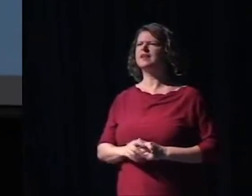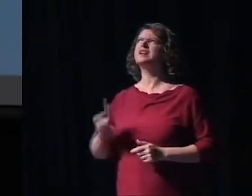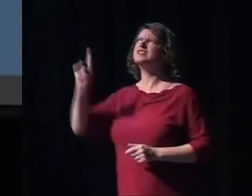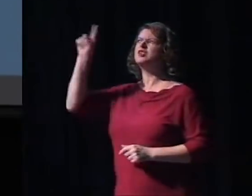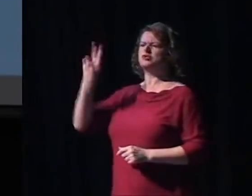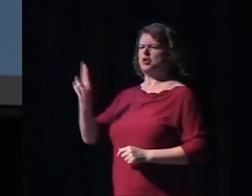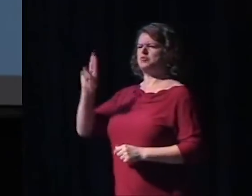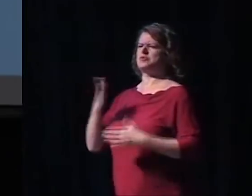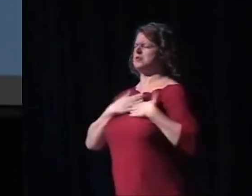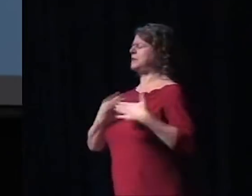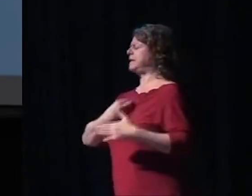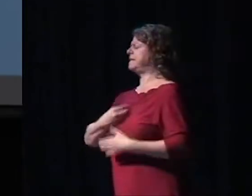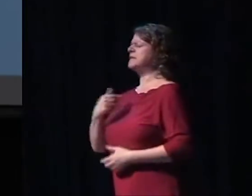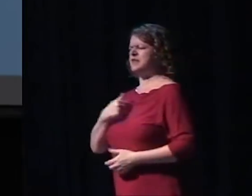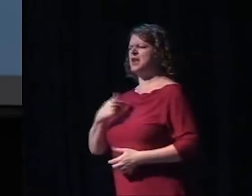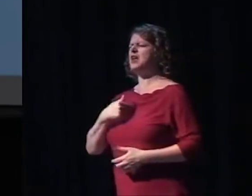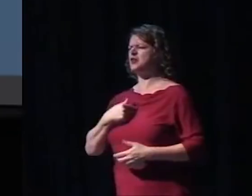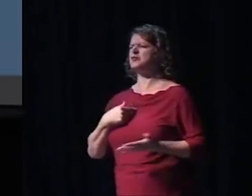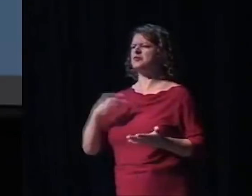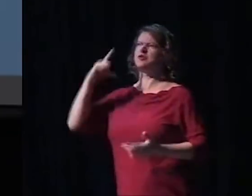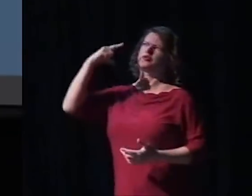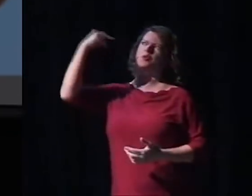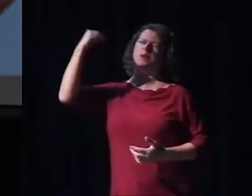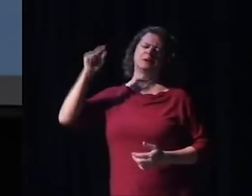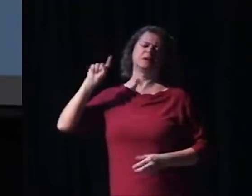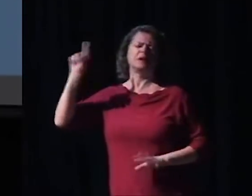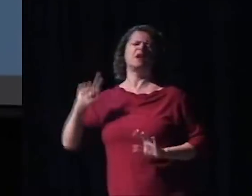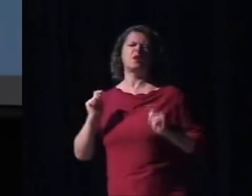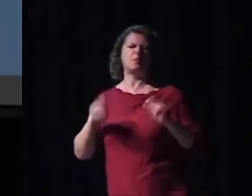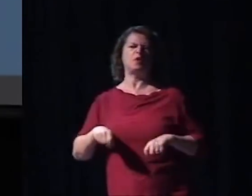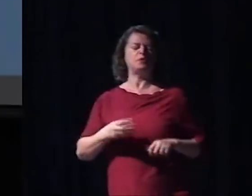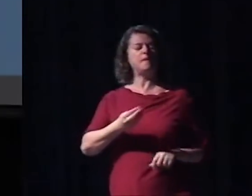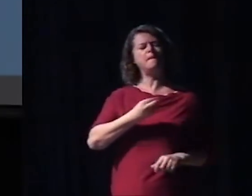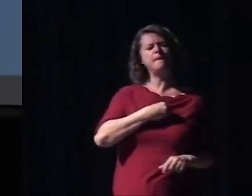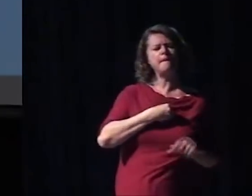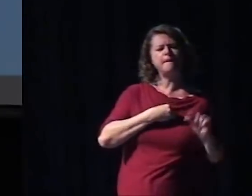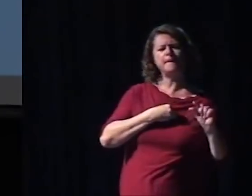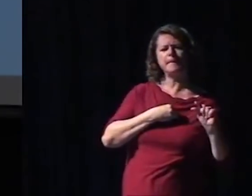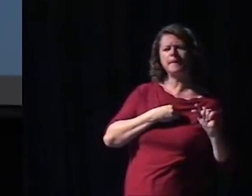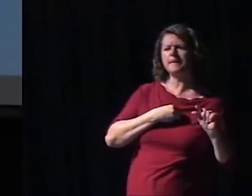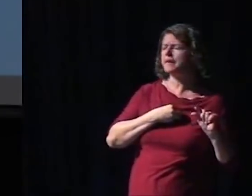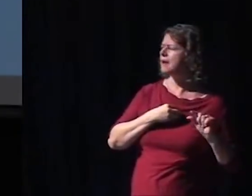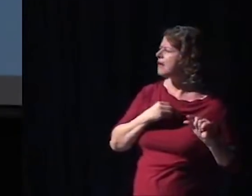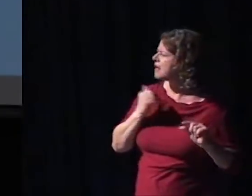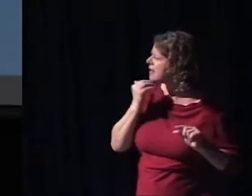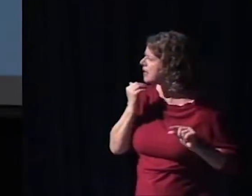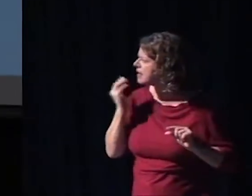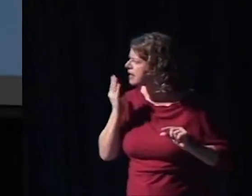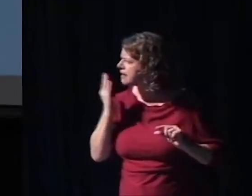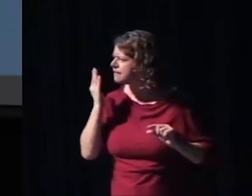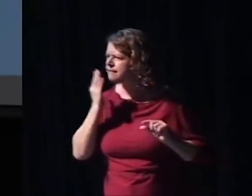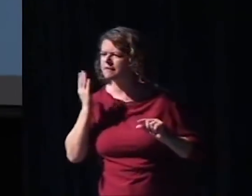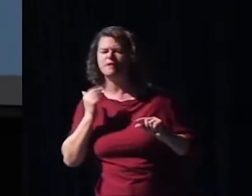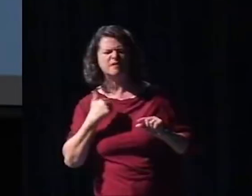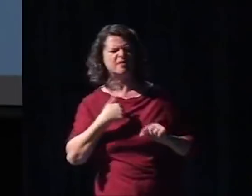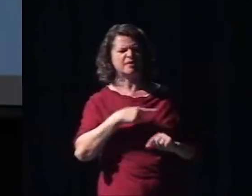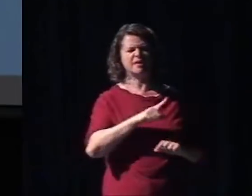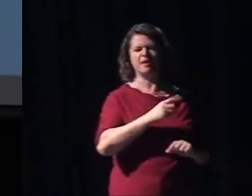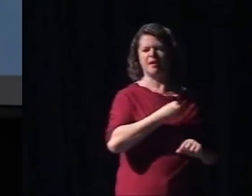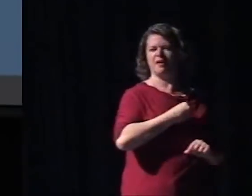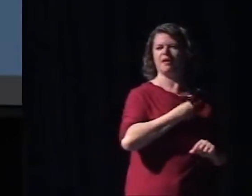aqui, eu posso pecar um pouco ali. Não é um pecado grande, é um